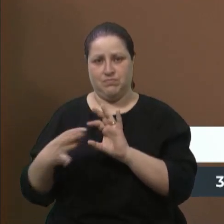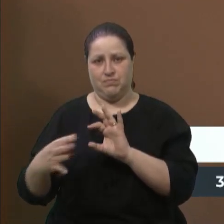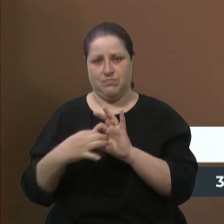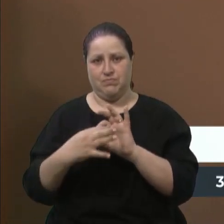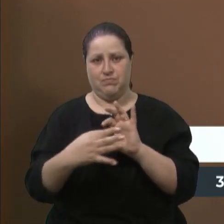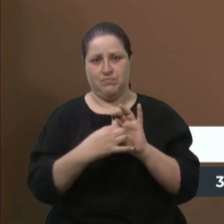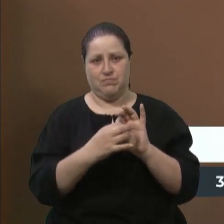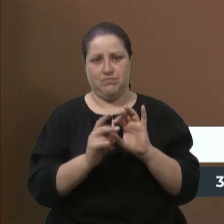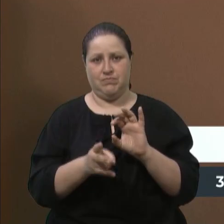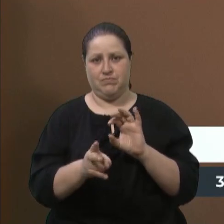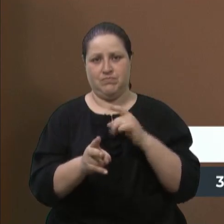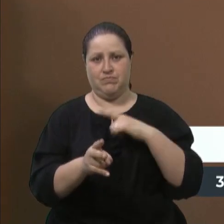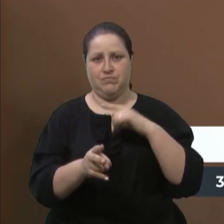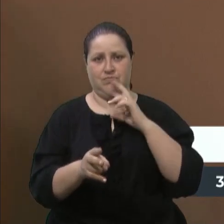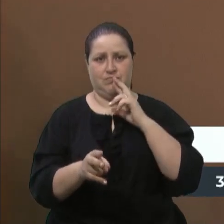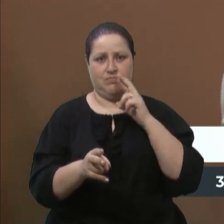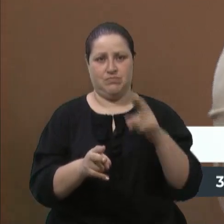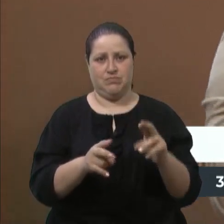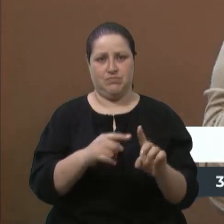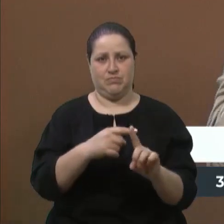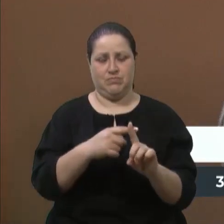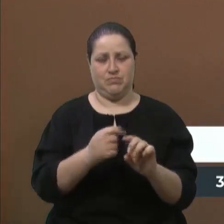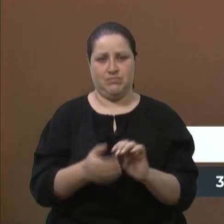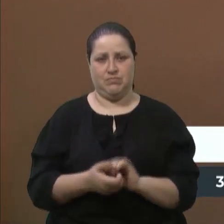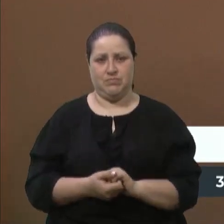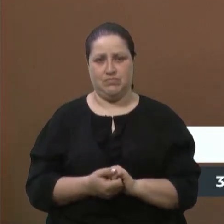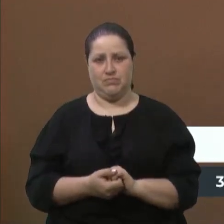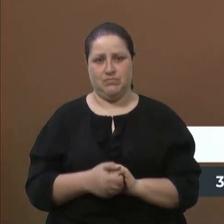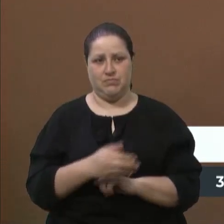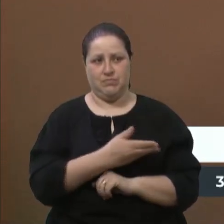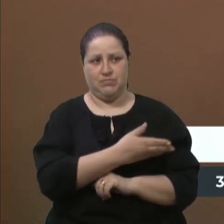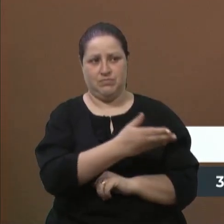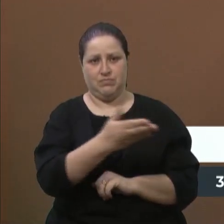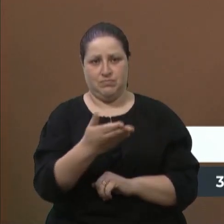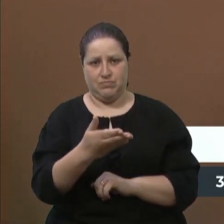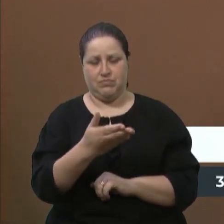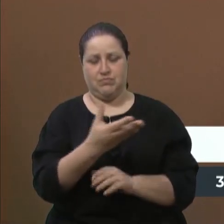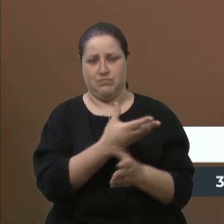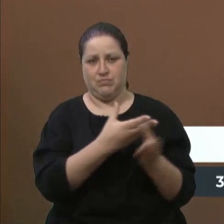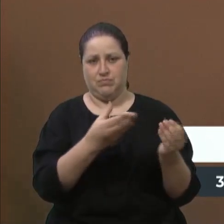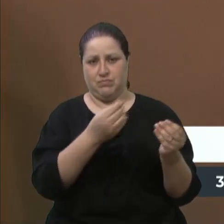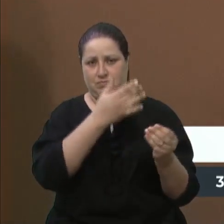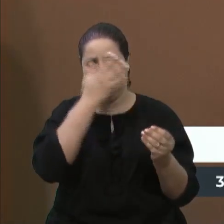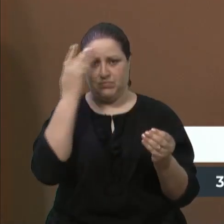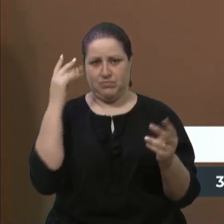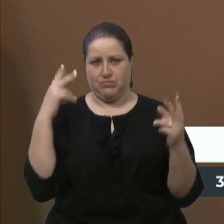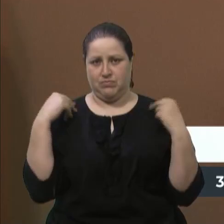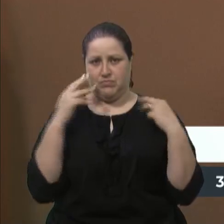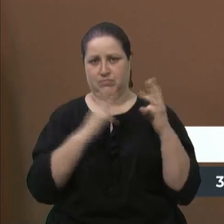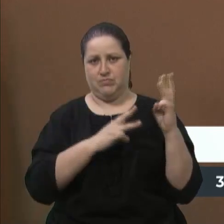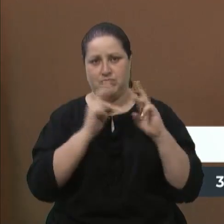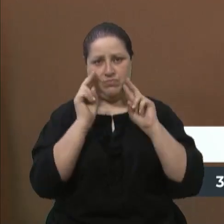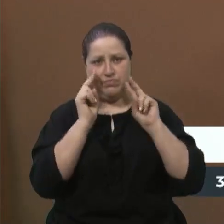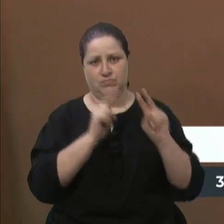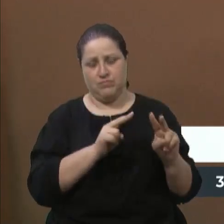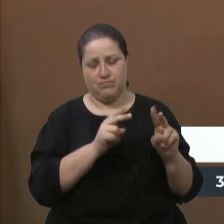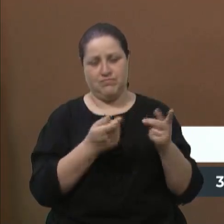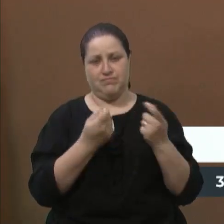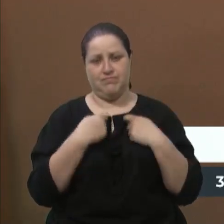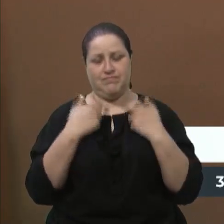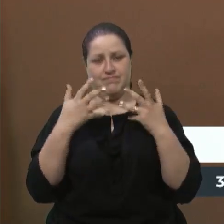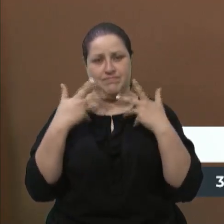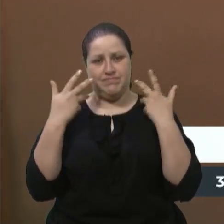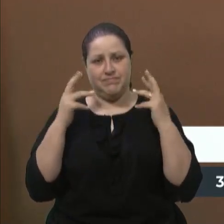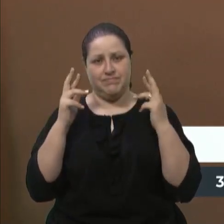um Resultado positivo e vê-los aqui hoje nos dá assim alegria esperança de que